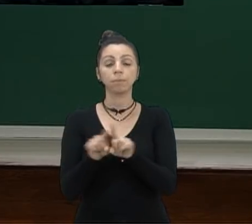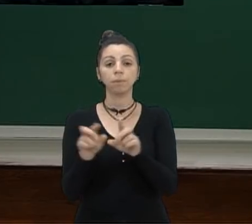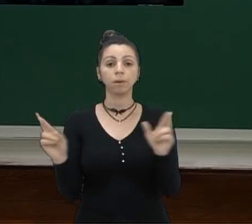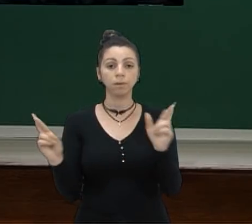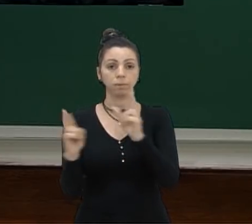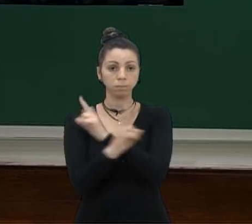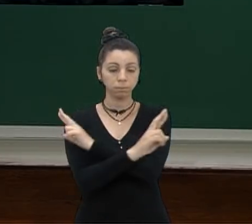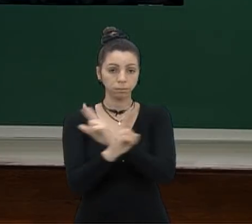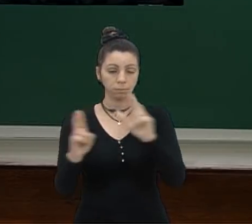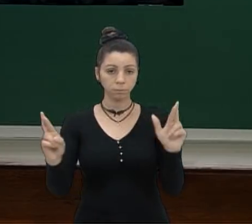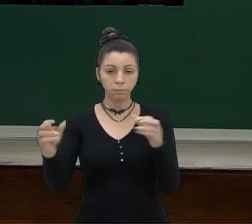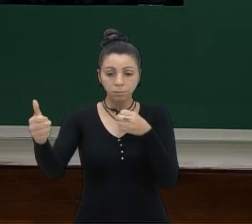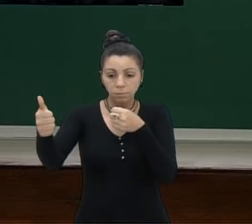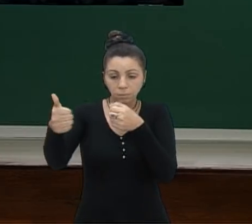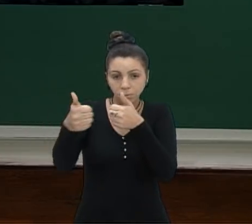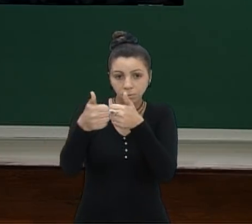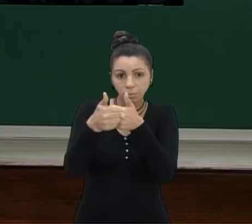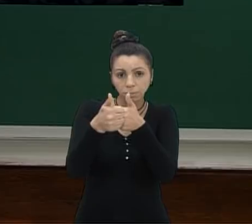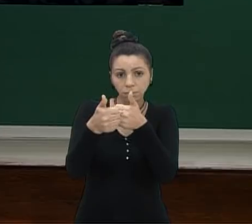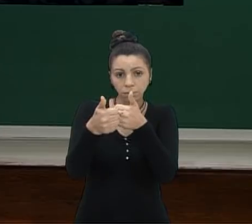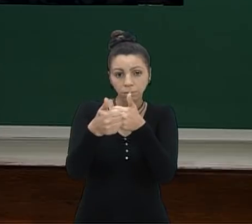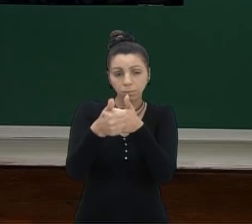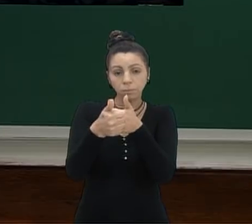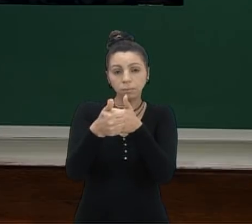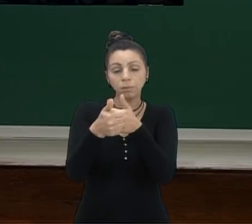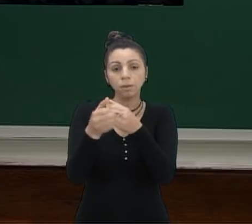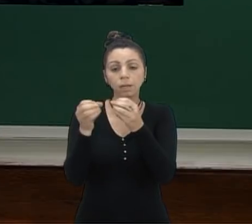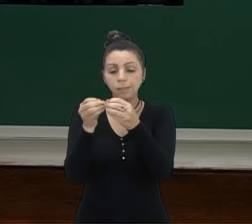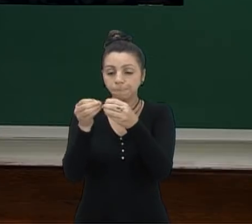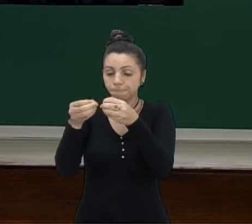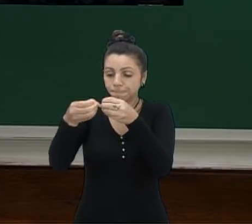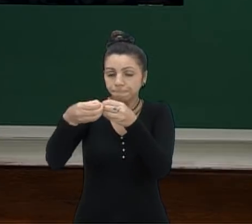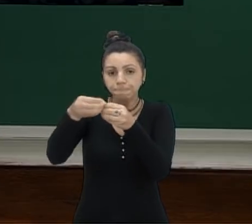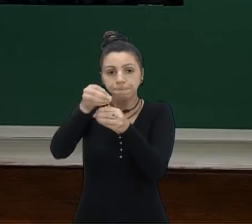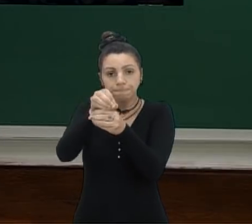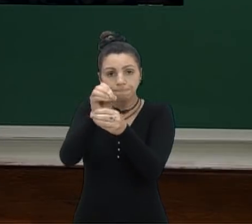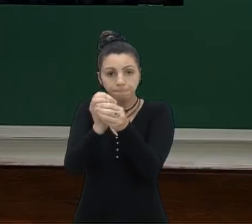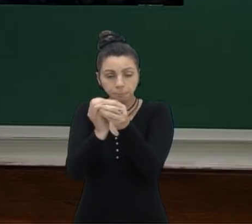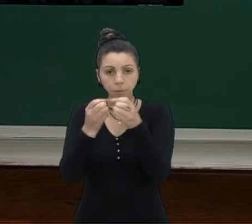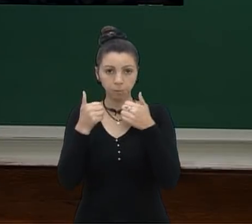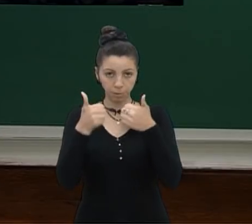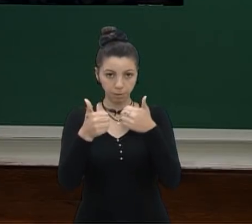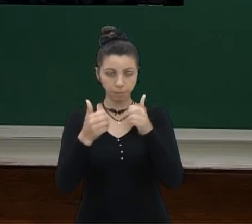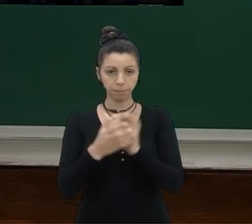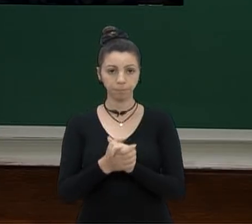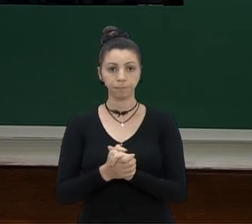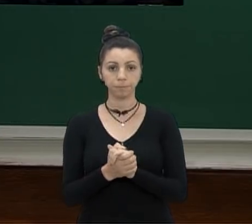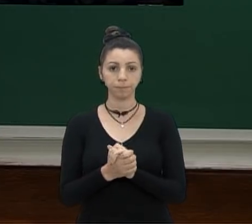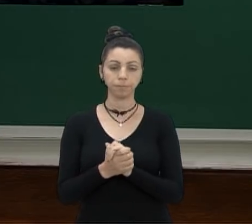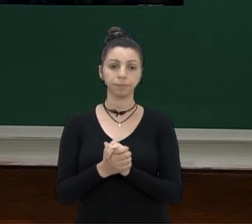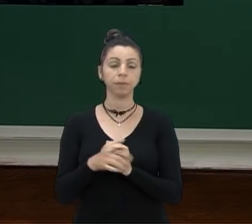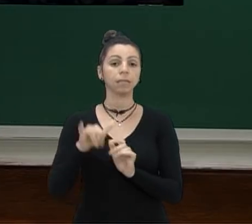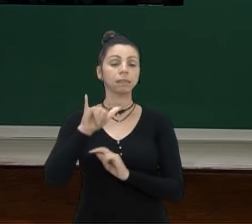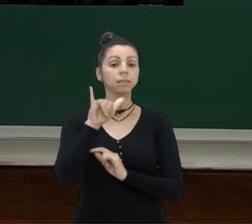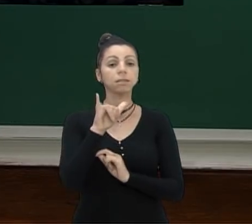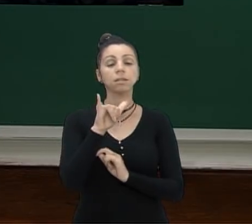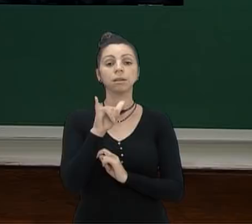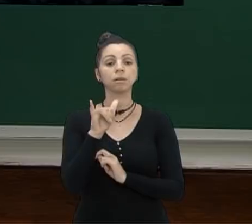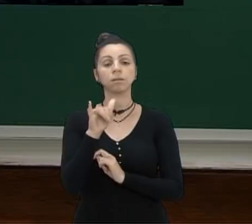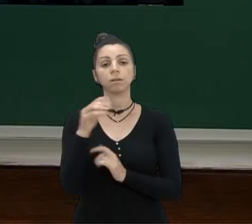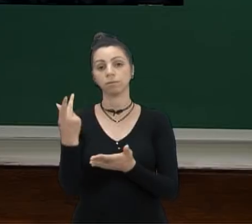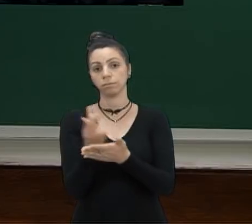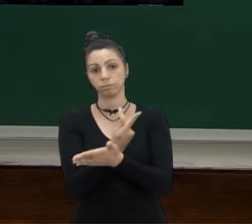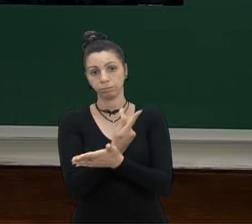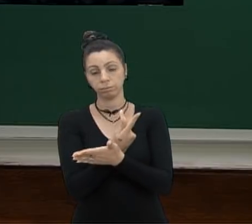de aproximação dessas partículas. Perfeito esse exercício? Então, caso você não tenha